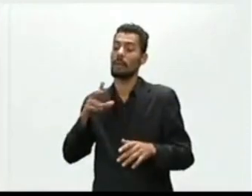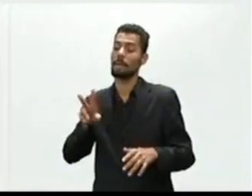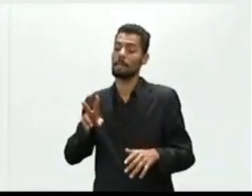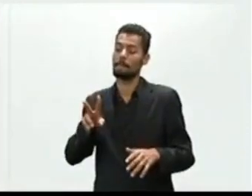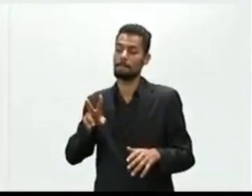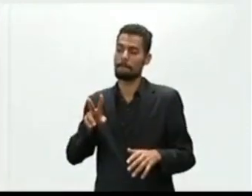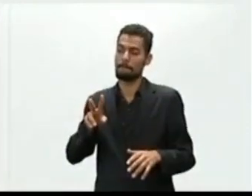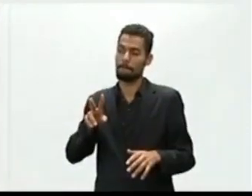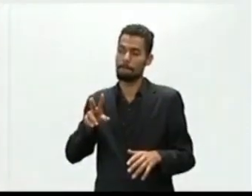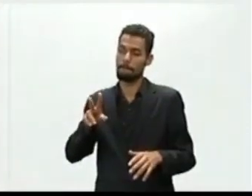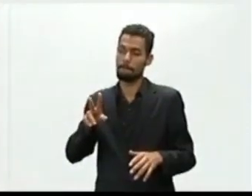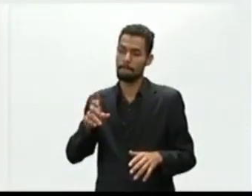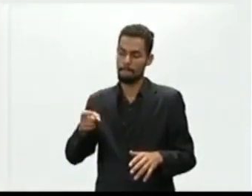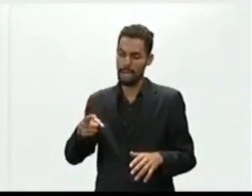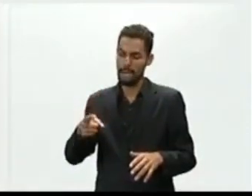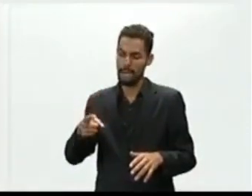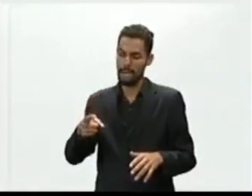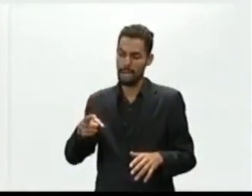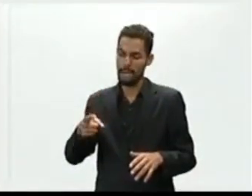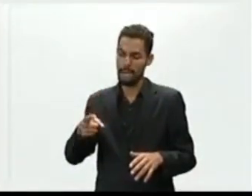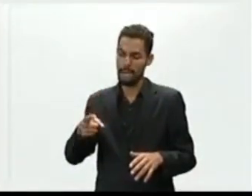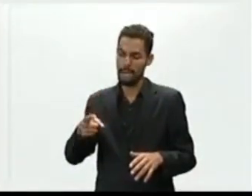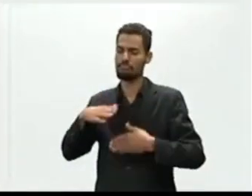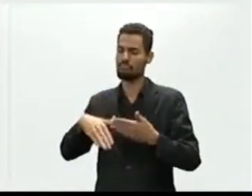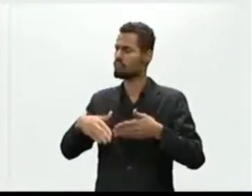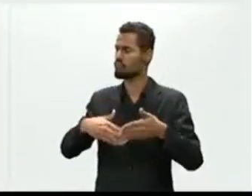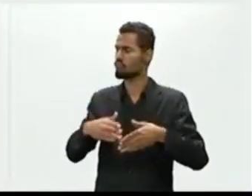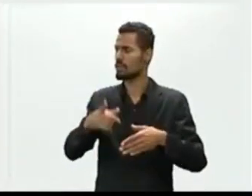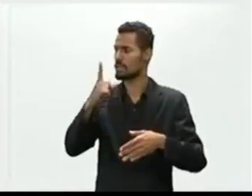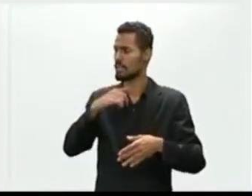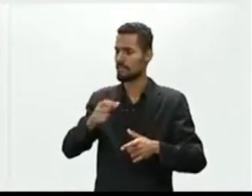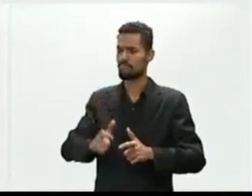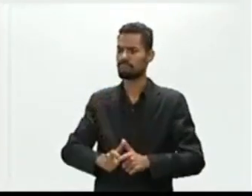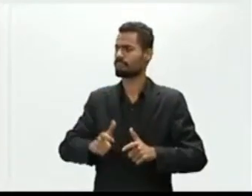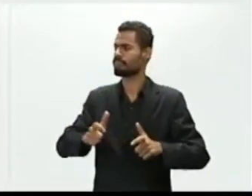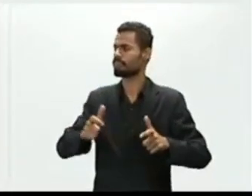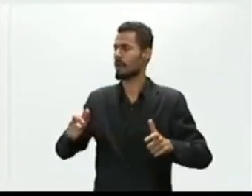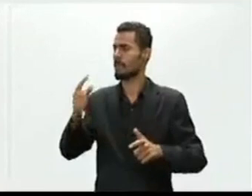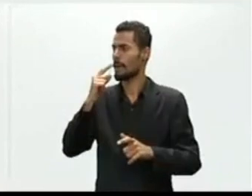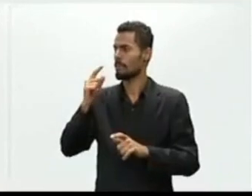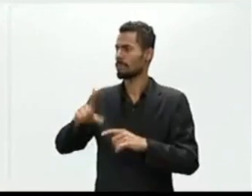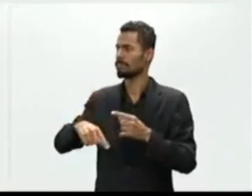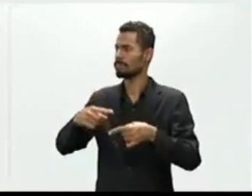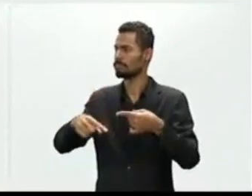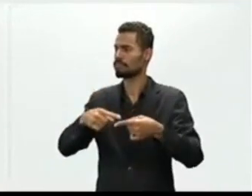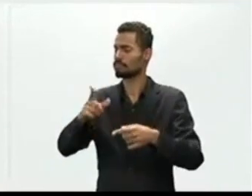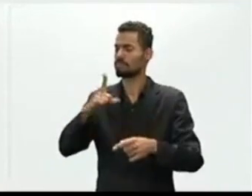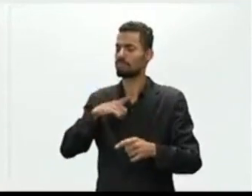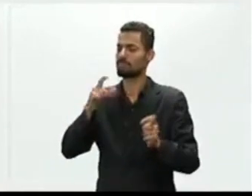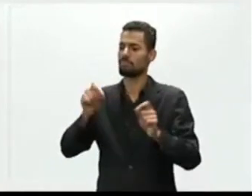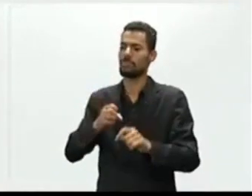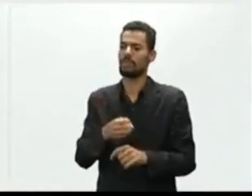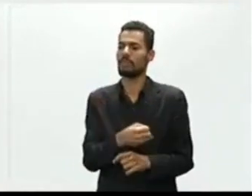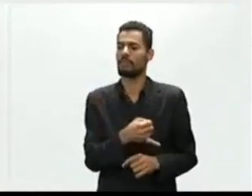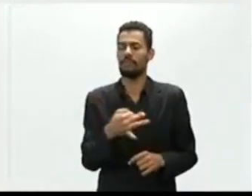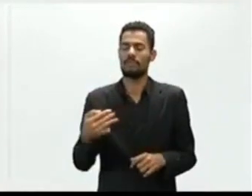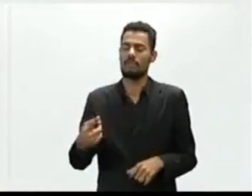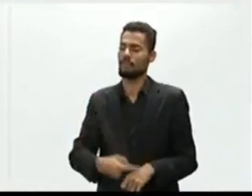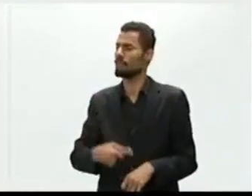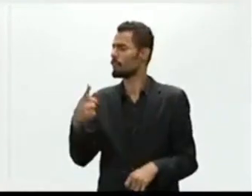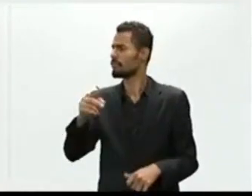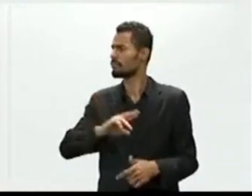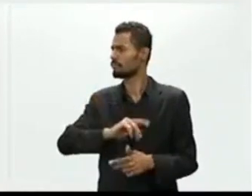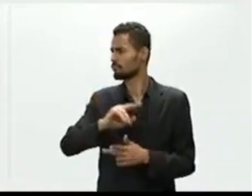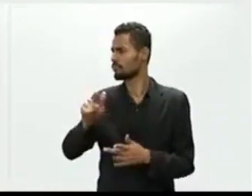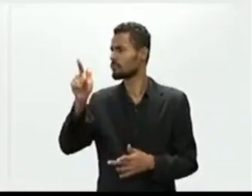bactérias e vou cultivar essas bactérias, elas vão se reproduzir, vão amplificar o meu trechinho aqui, ó, milhares de vezes, e